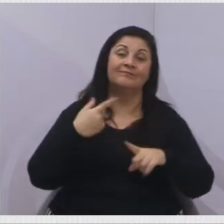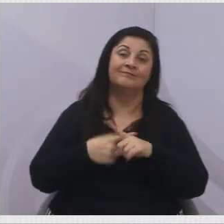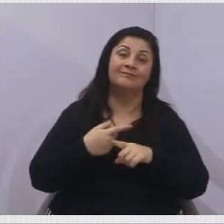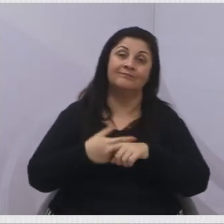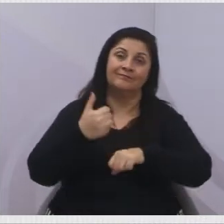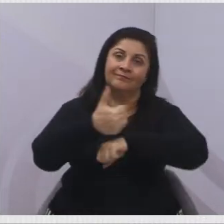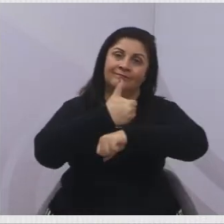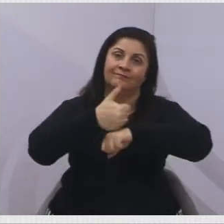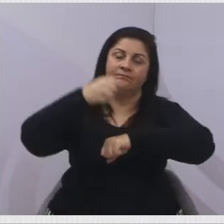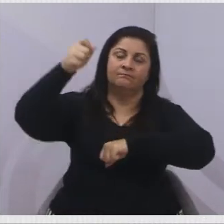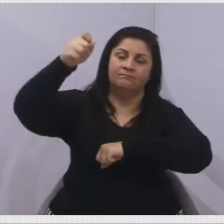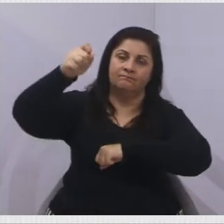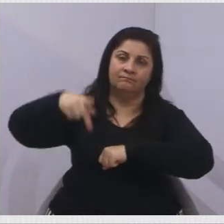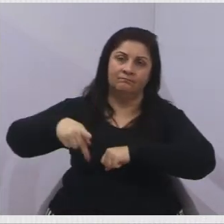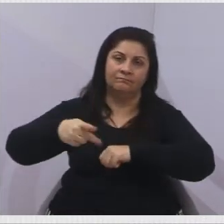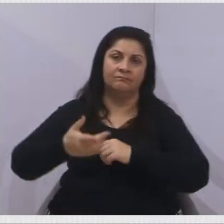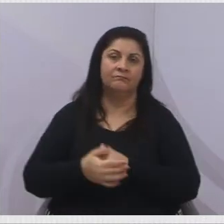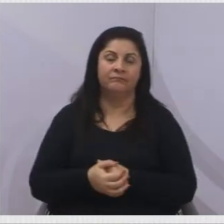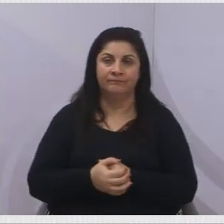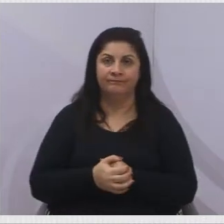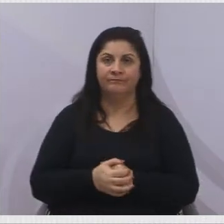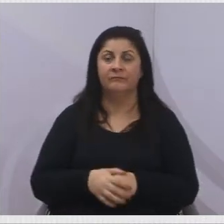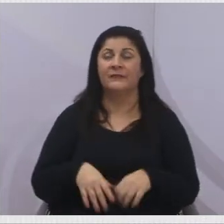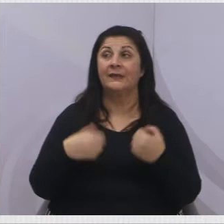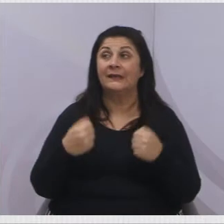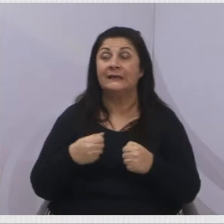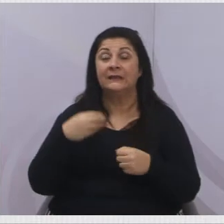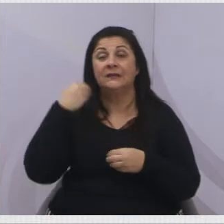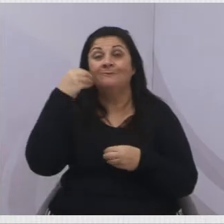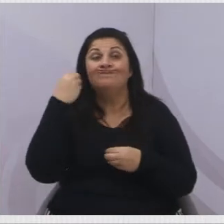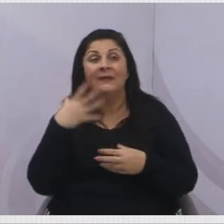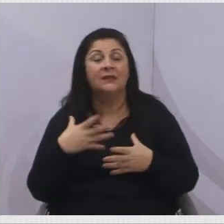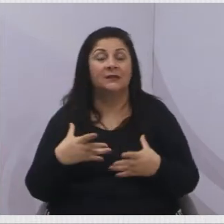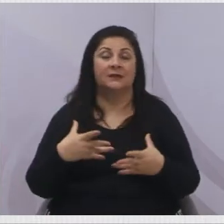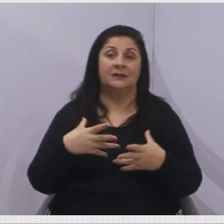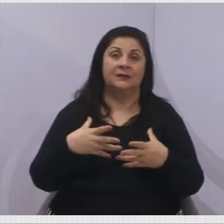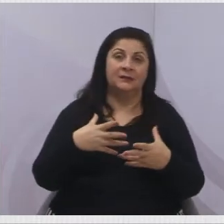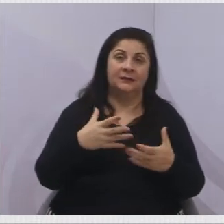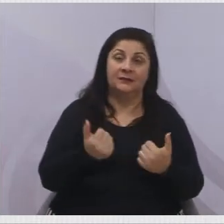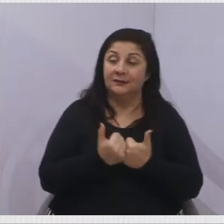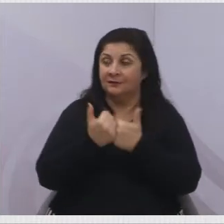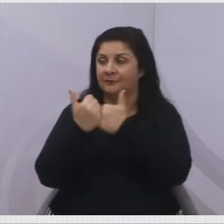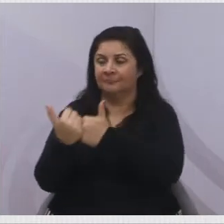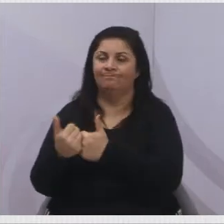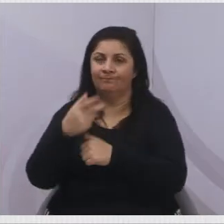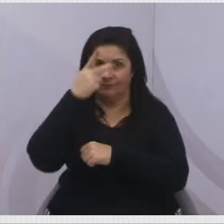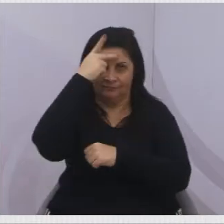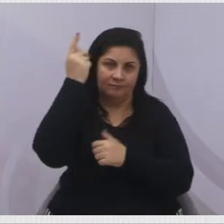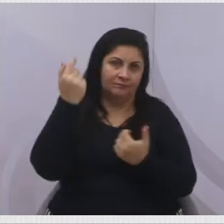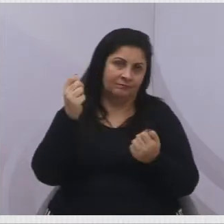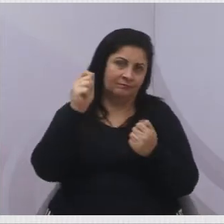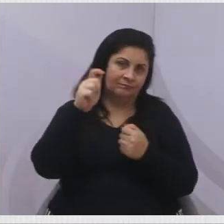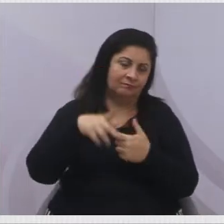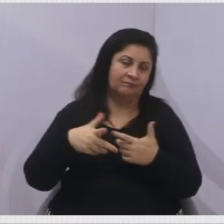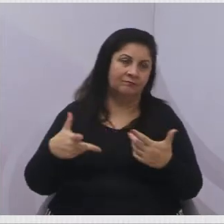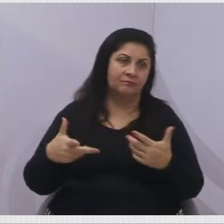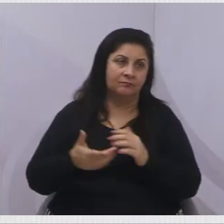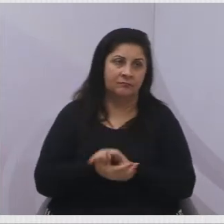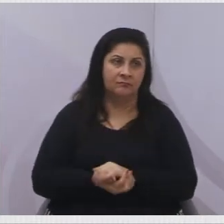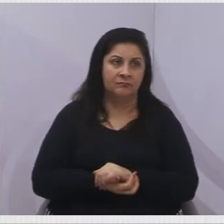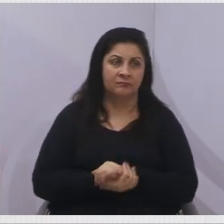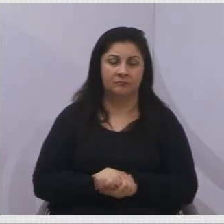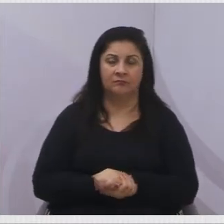profissionais, que a gente teve um tempo para conseguir repor esses profissionais. E na atenção básica,